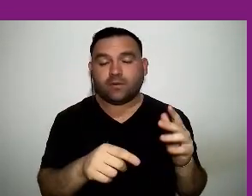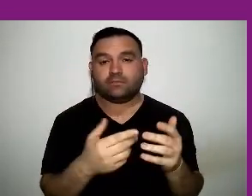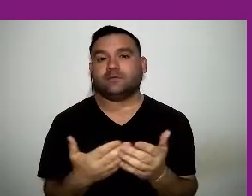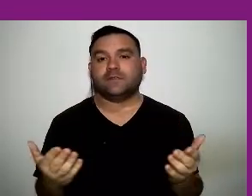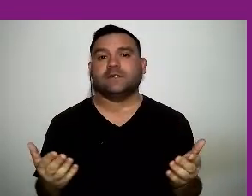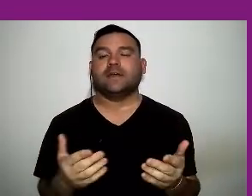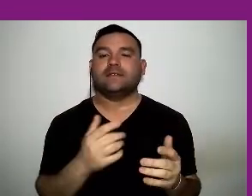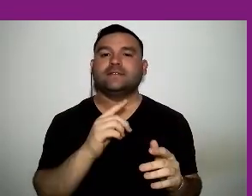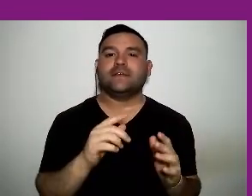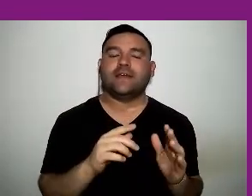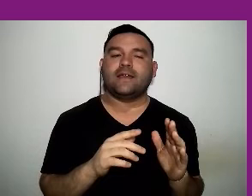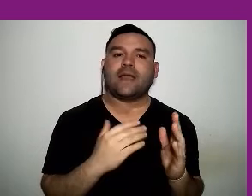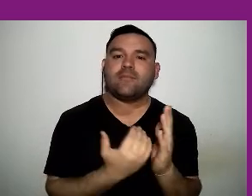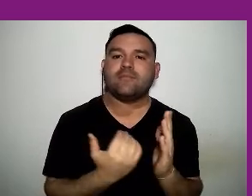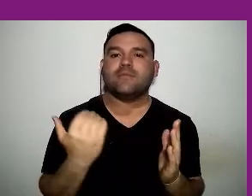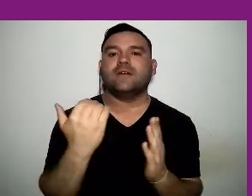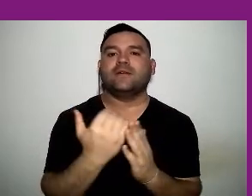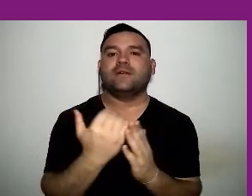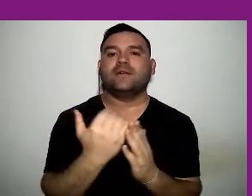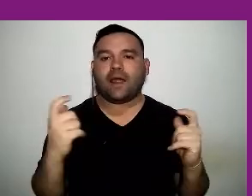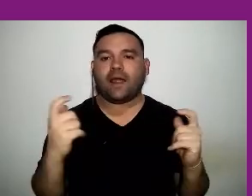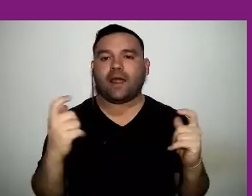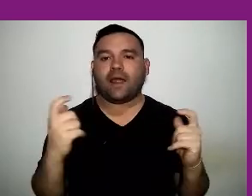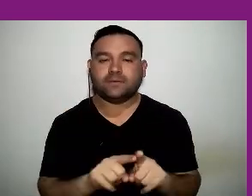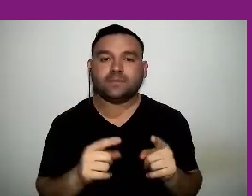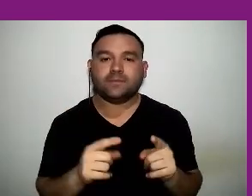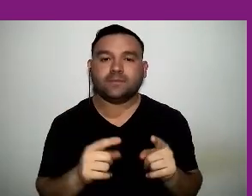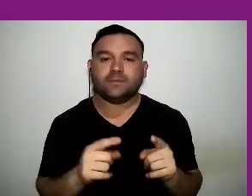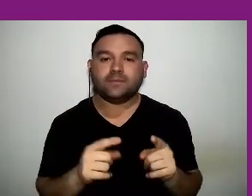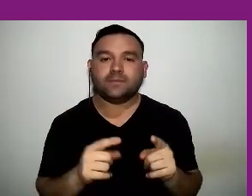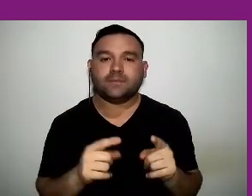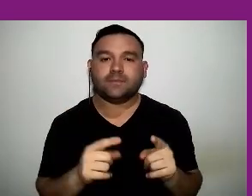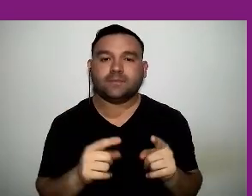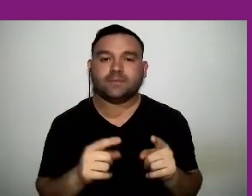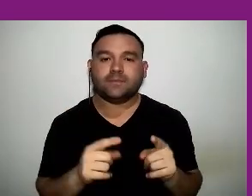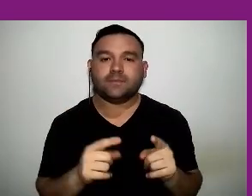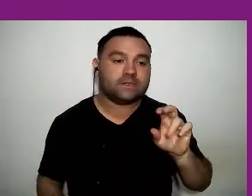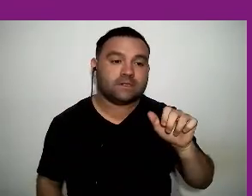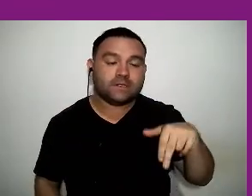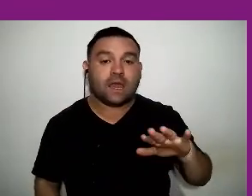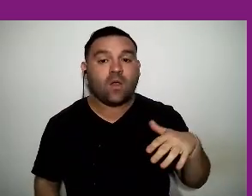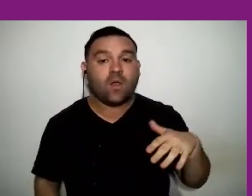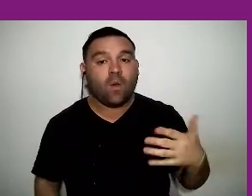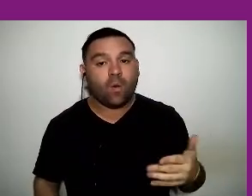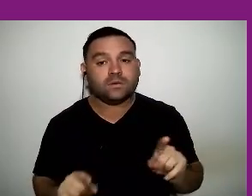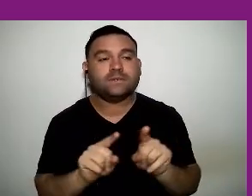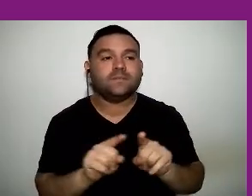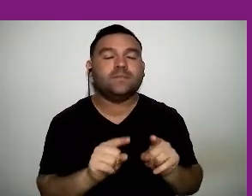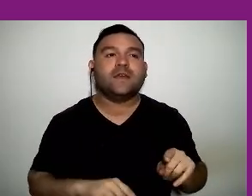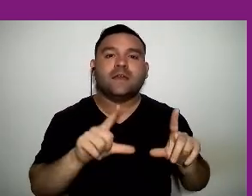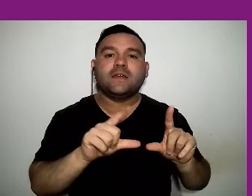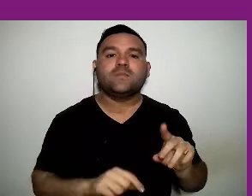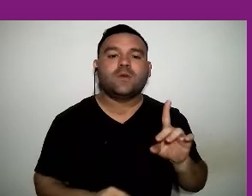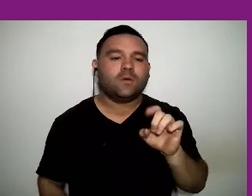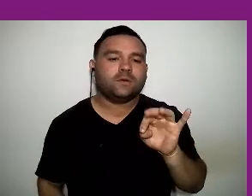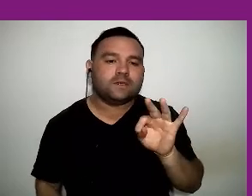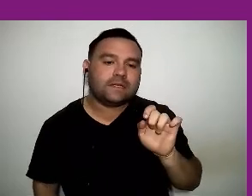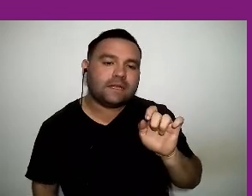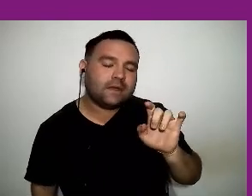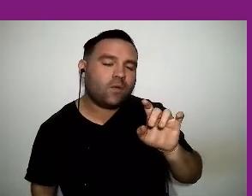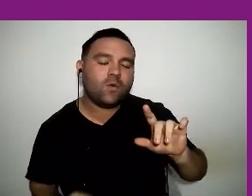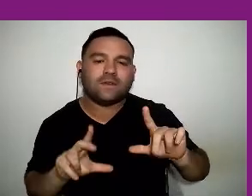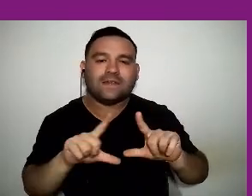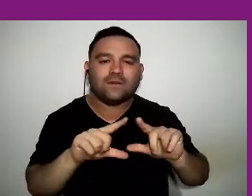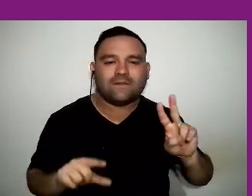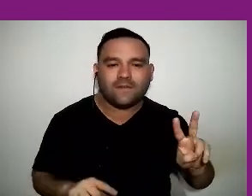você aumentar a capacidade residual funcional e diminuir o strain, ou você diminui o volume corrente, ou delta P,